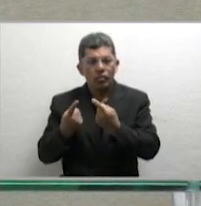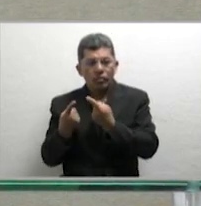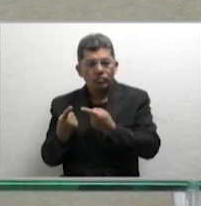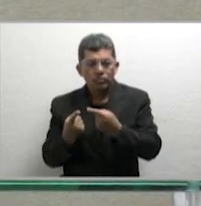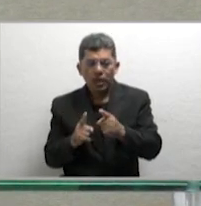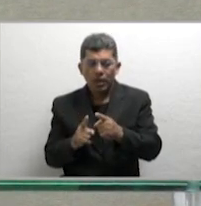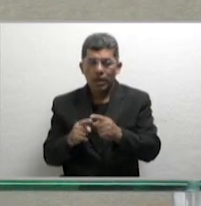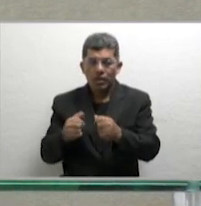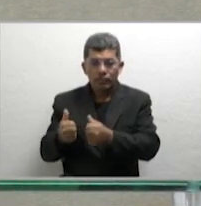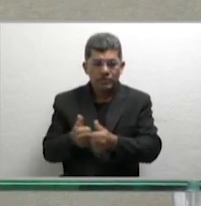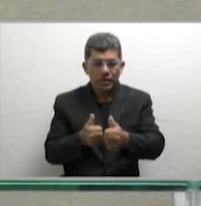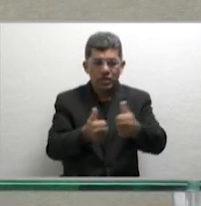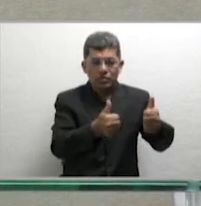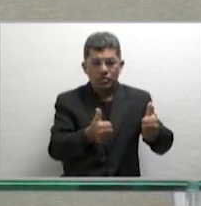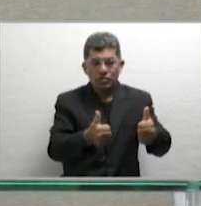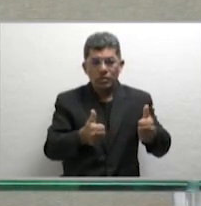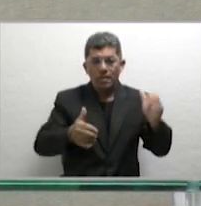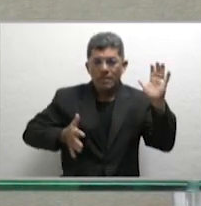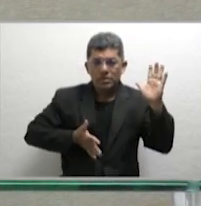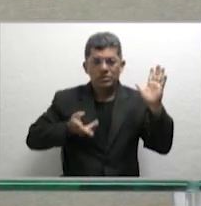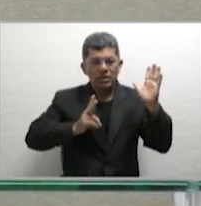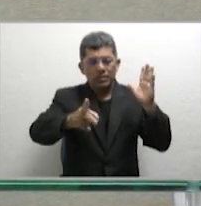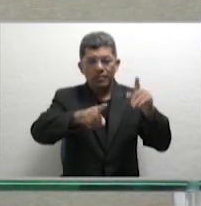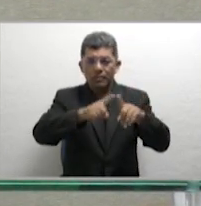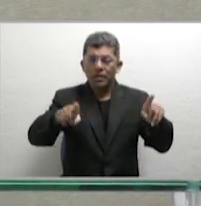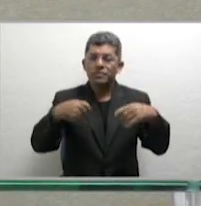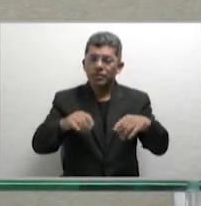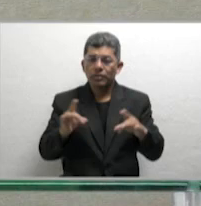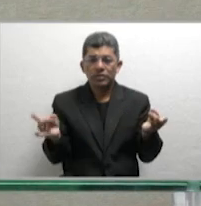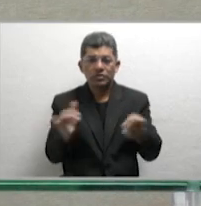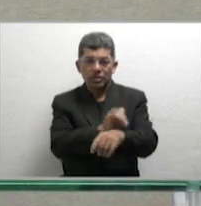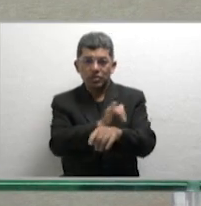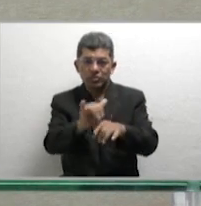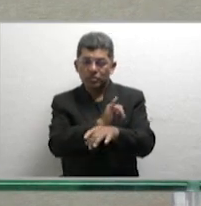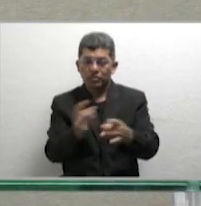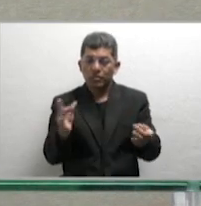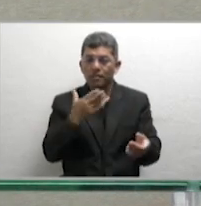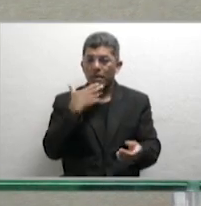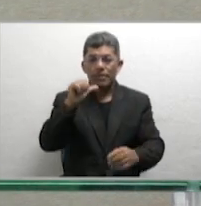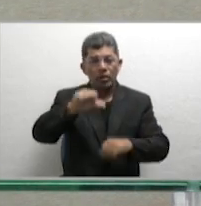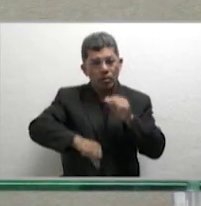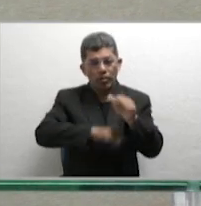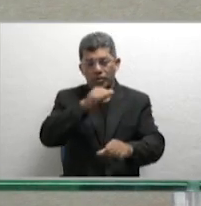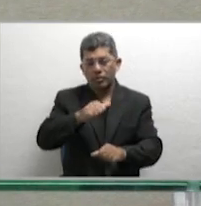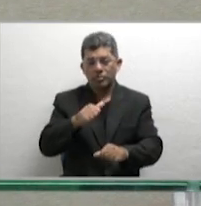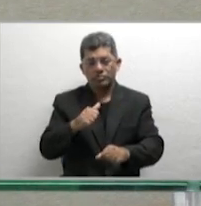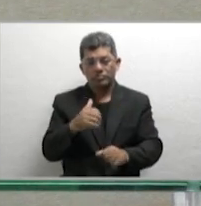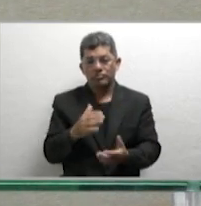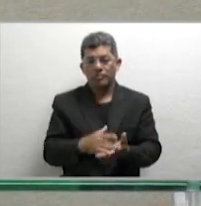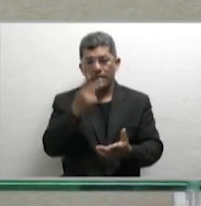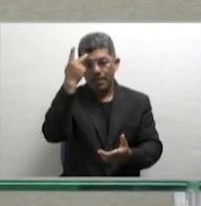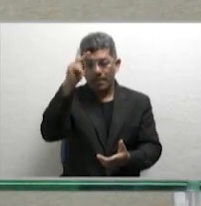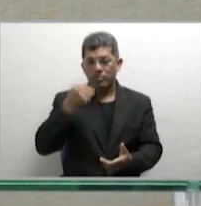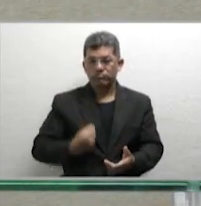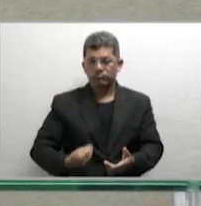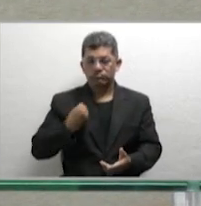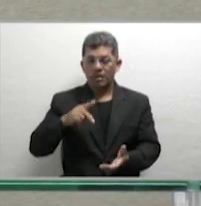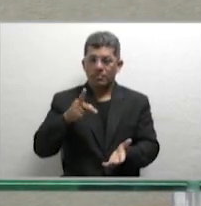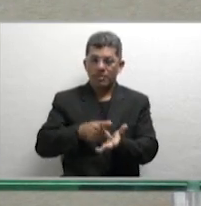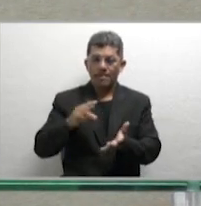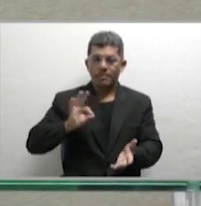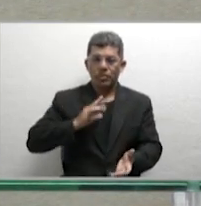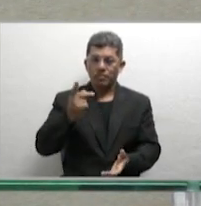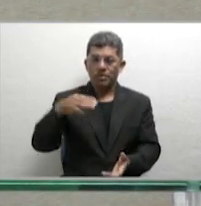precisamos potencializar a prevenção da violência mediante uma melhor e mais efetiva presença da